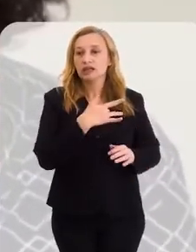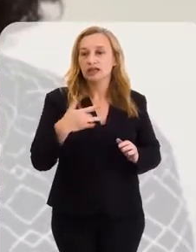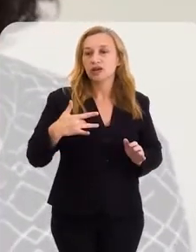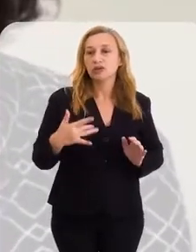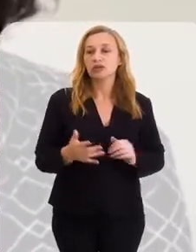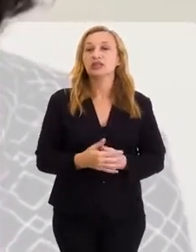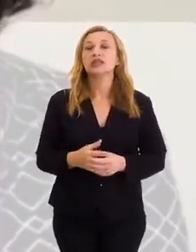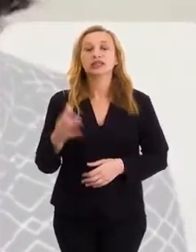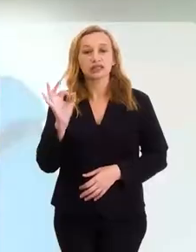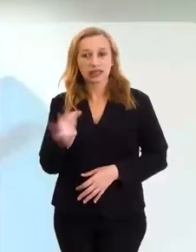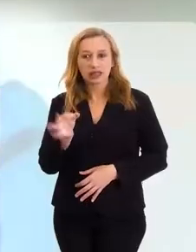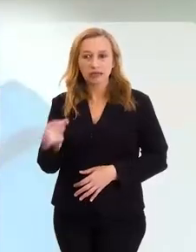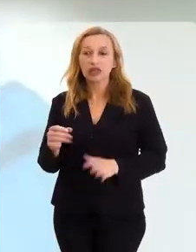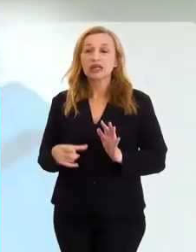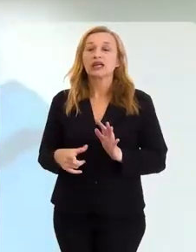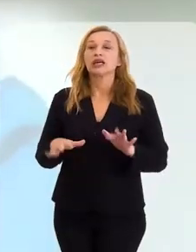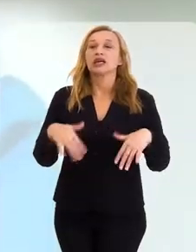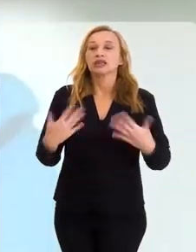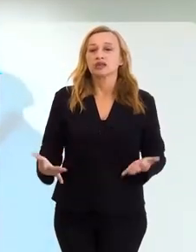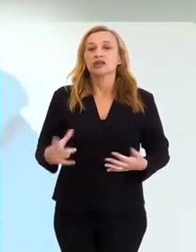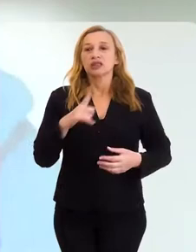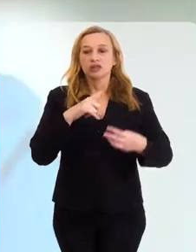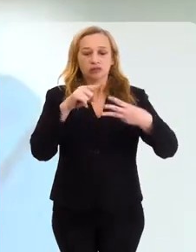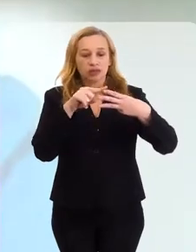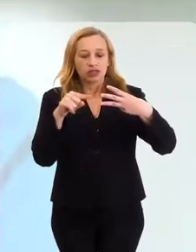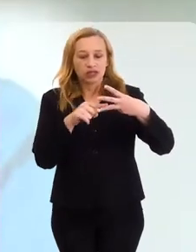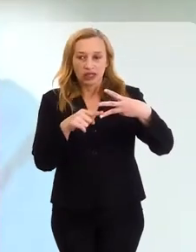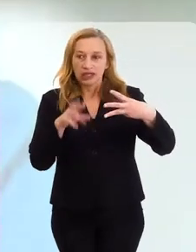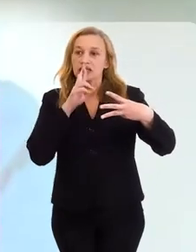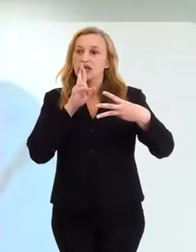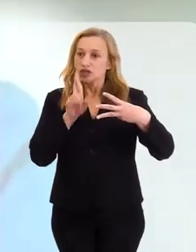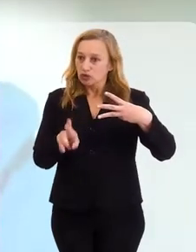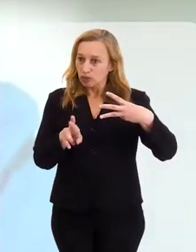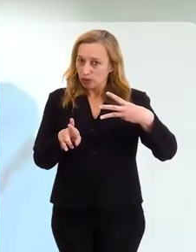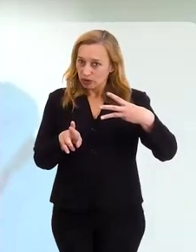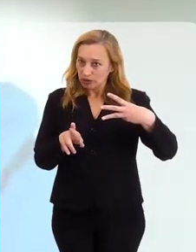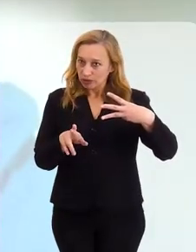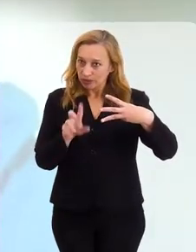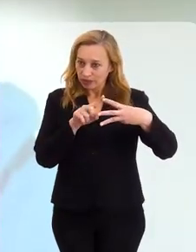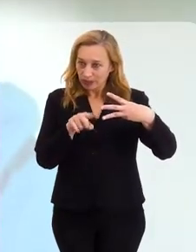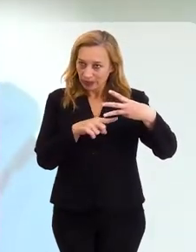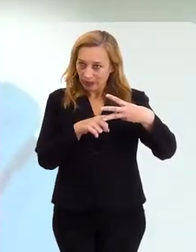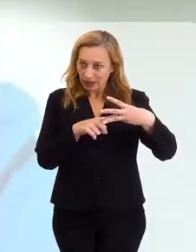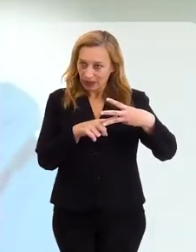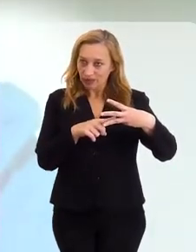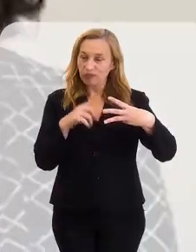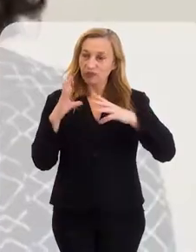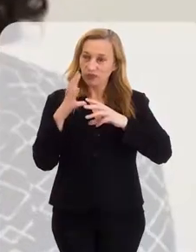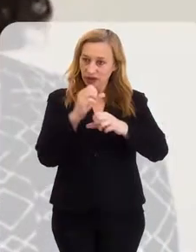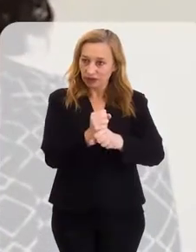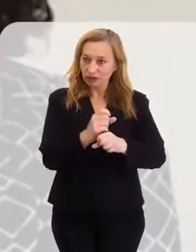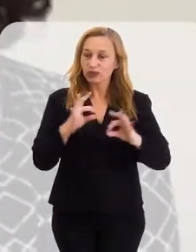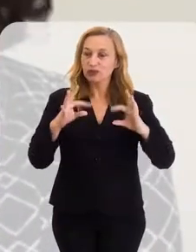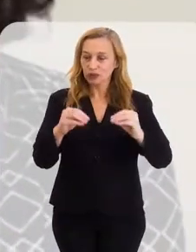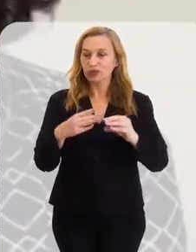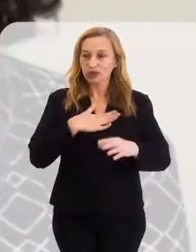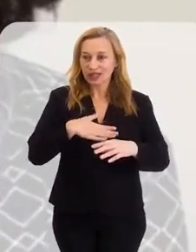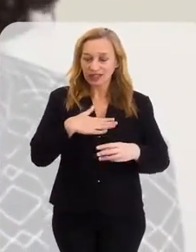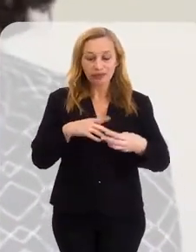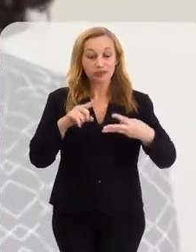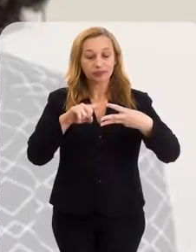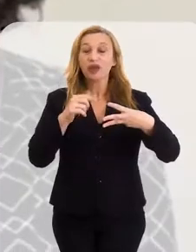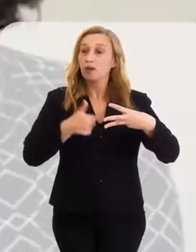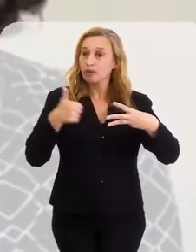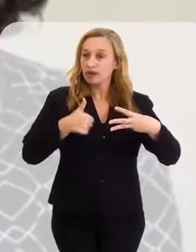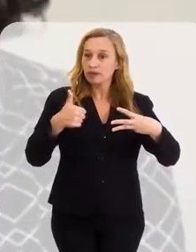sanitárias. Exatamente. Então, aqui nós temos três níveis de resposta e eu gostaria de tentar sumarizar isso. A